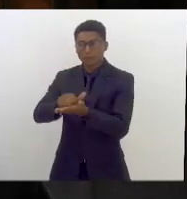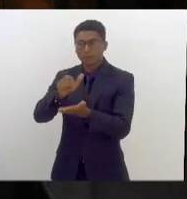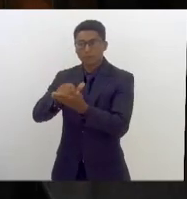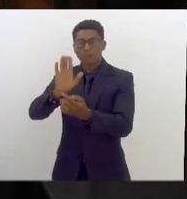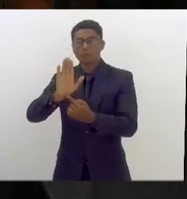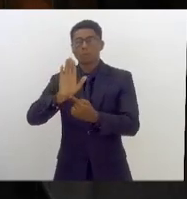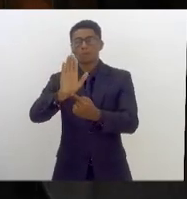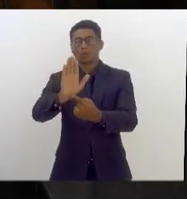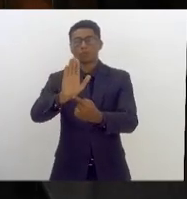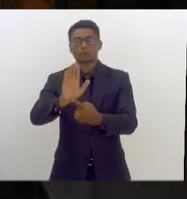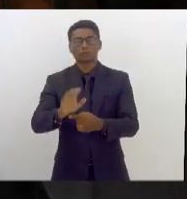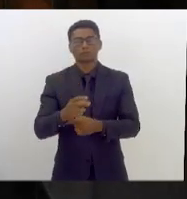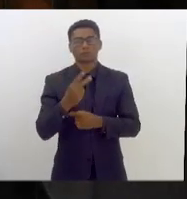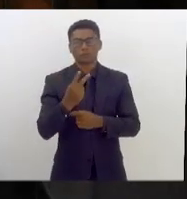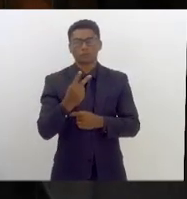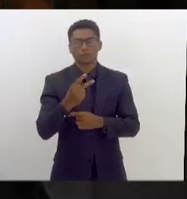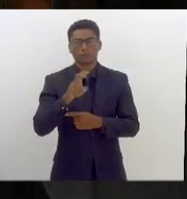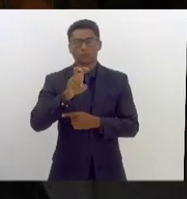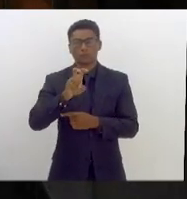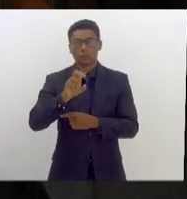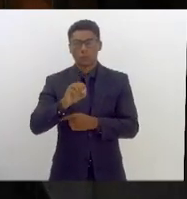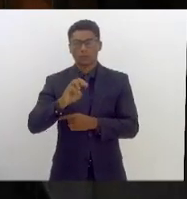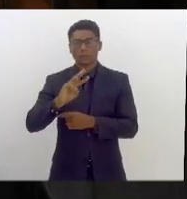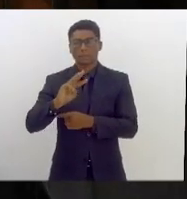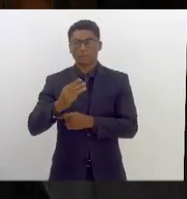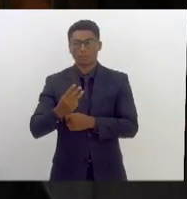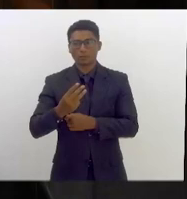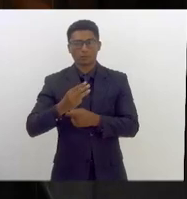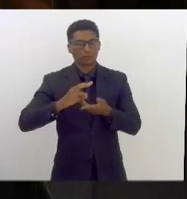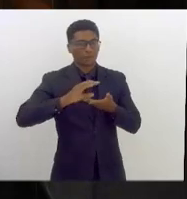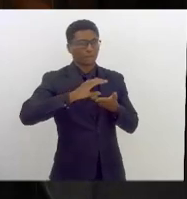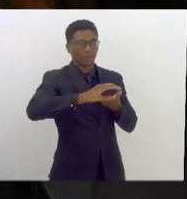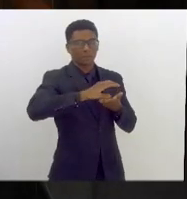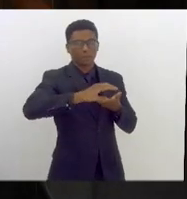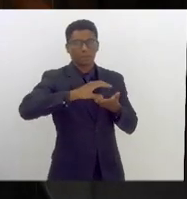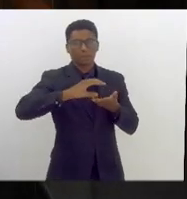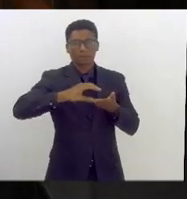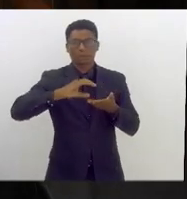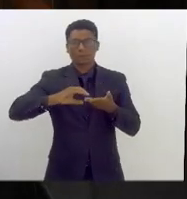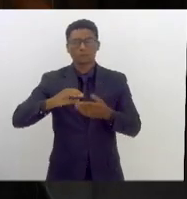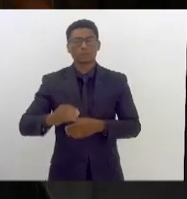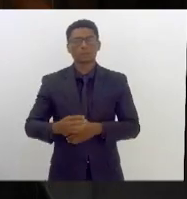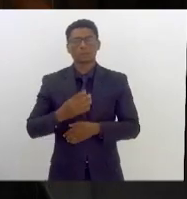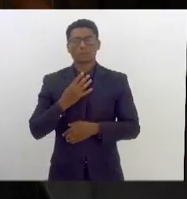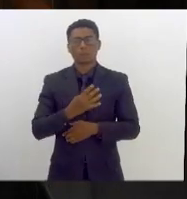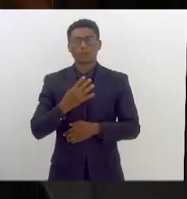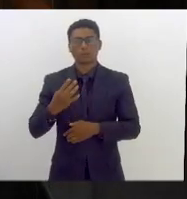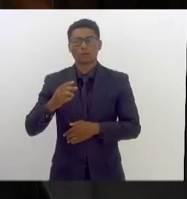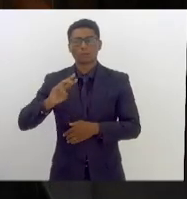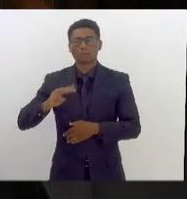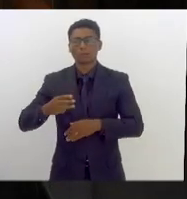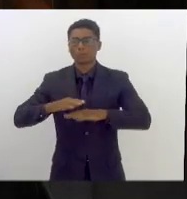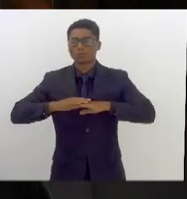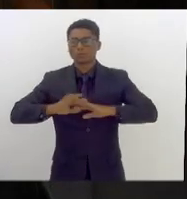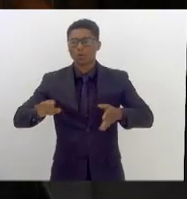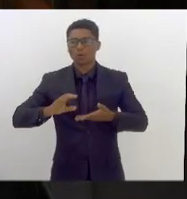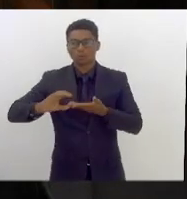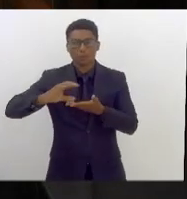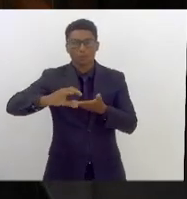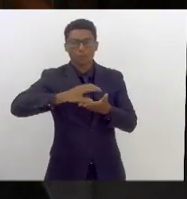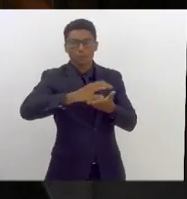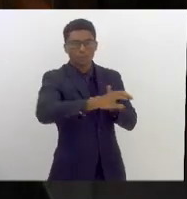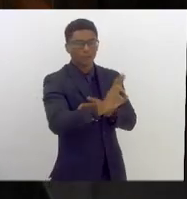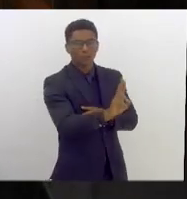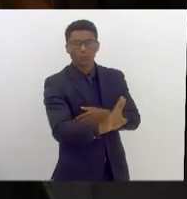Dos 250, só demonstraram aproximadamente 44 milhões. 44